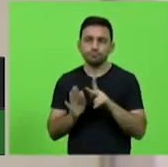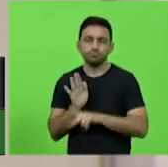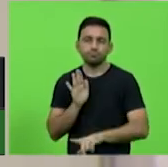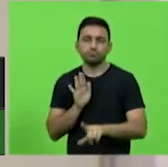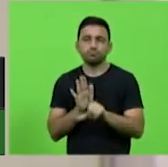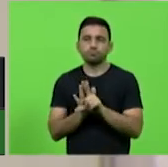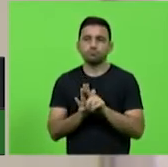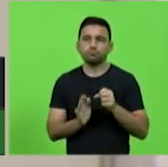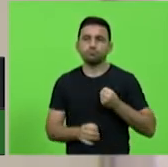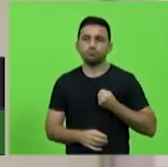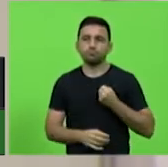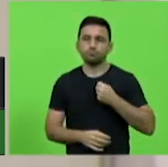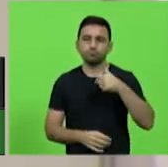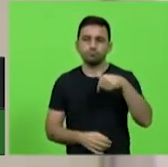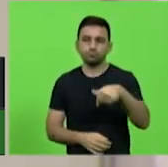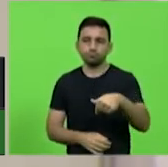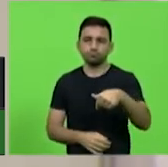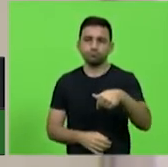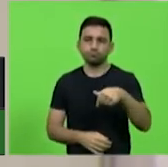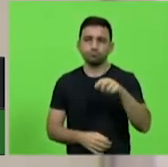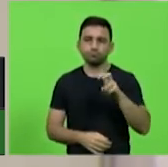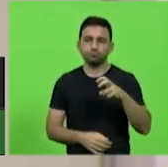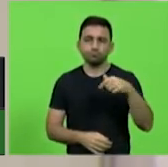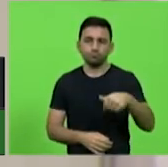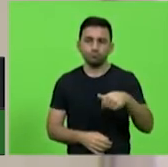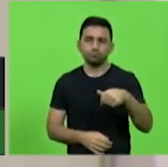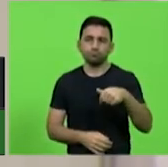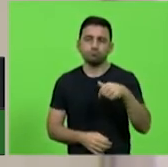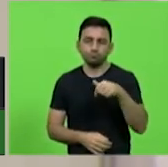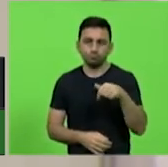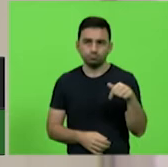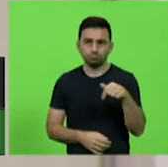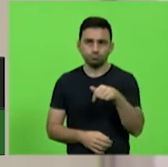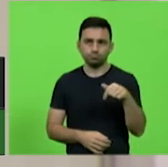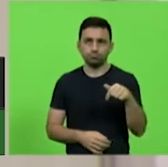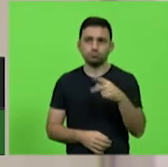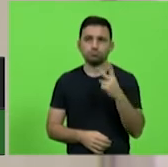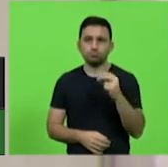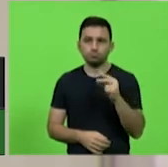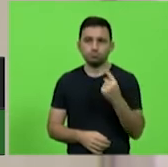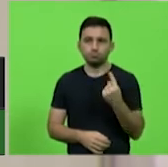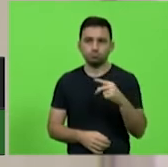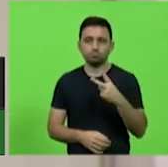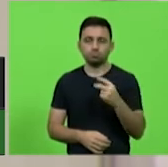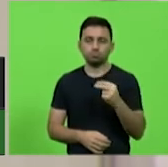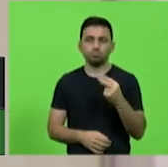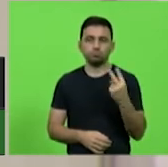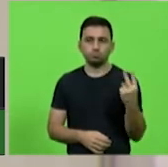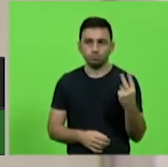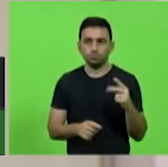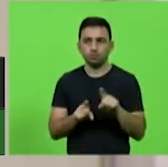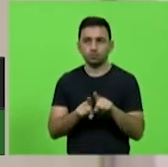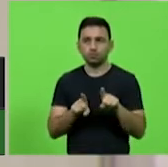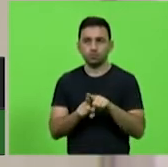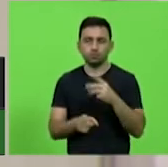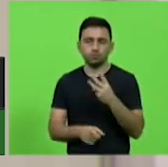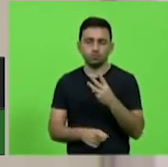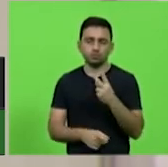lei número 7, 57, 77, 201, 202 e